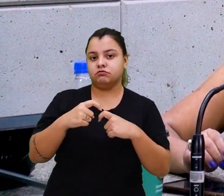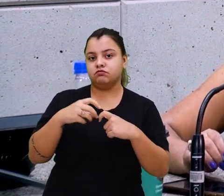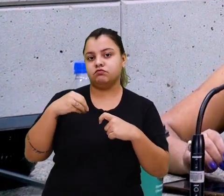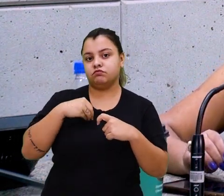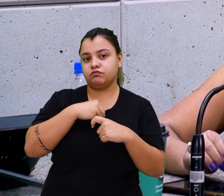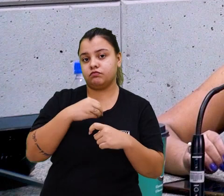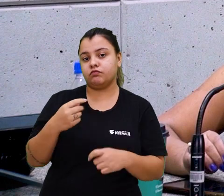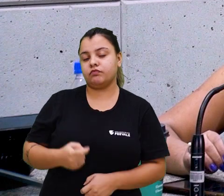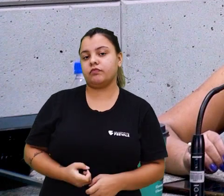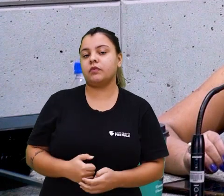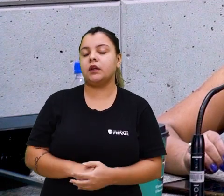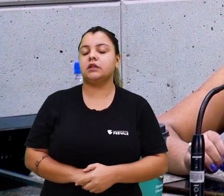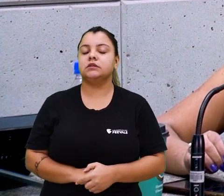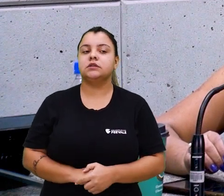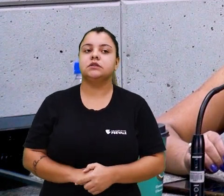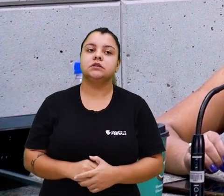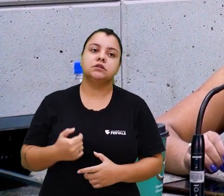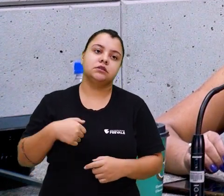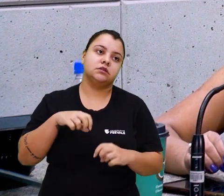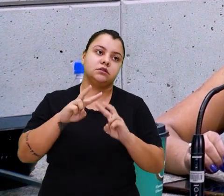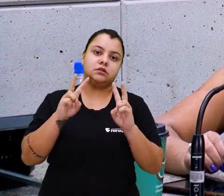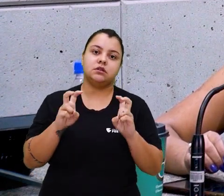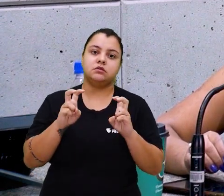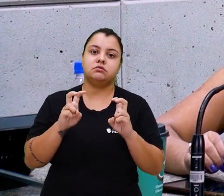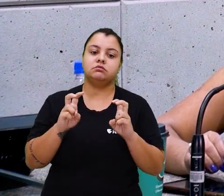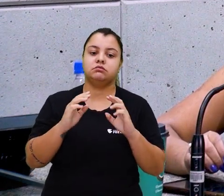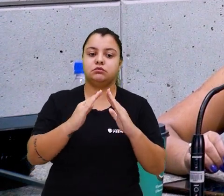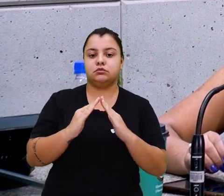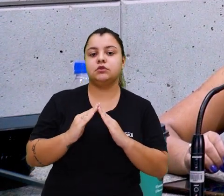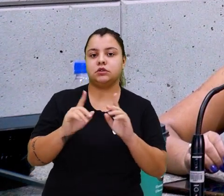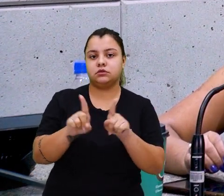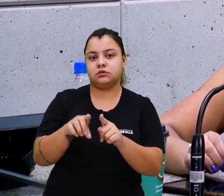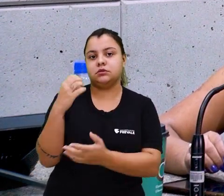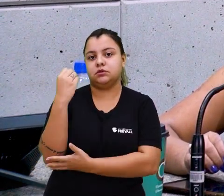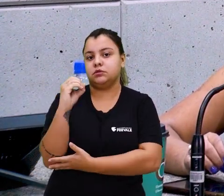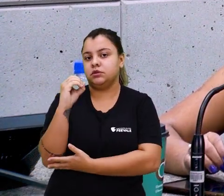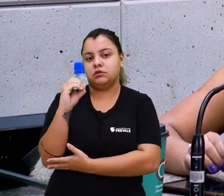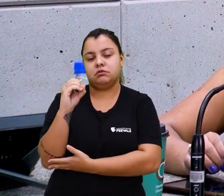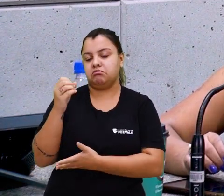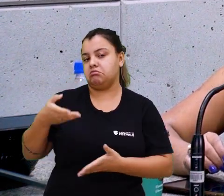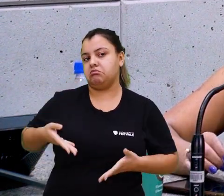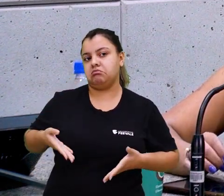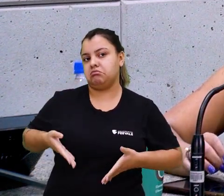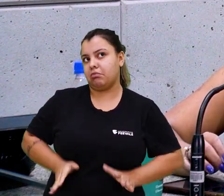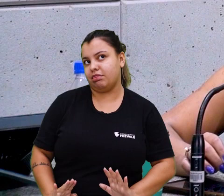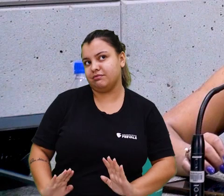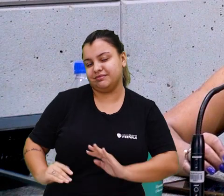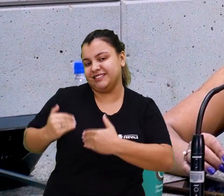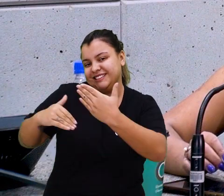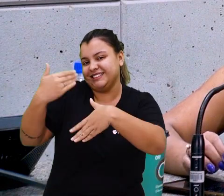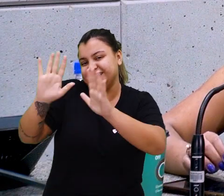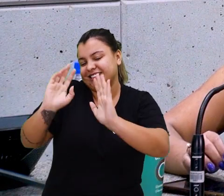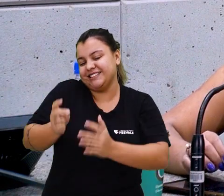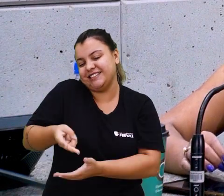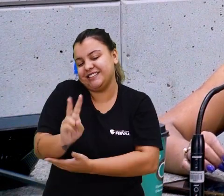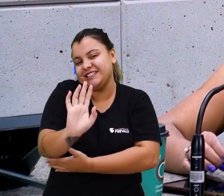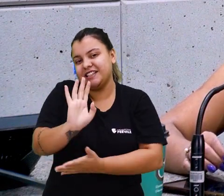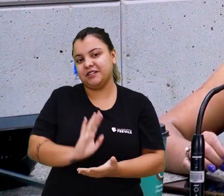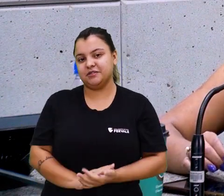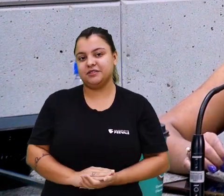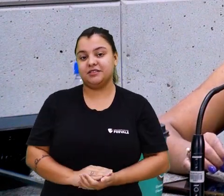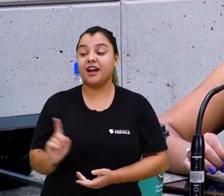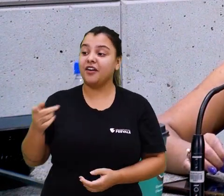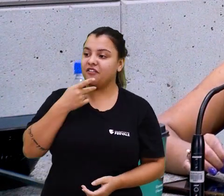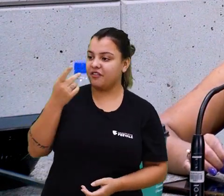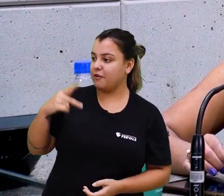UFPA e sou moradora do bairro Restinga e sou de Porto Alegre também desde desde que eu nasci então inclusive